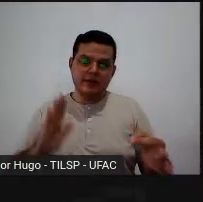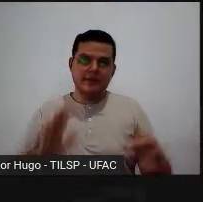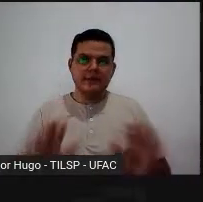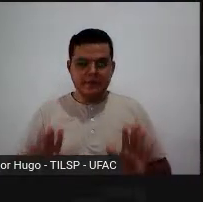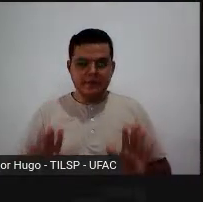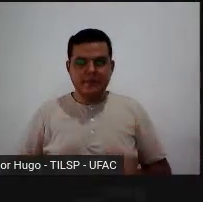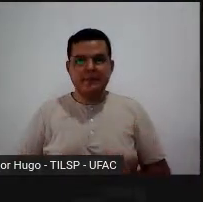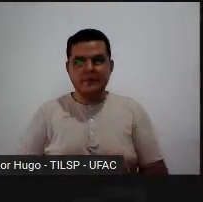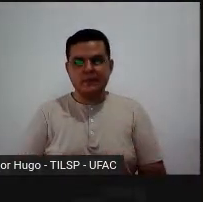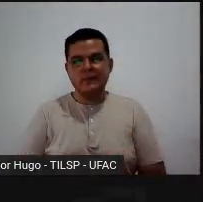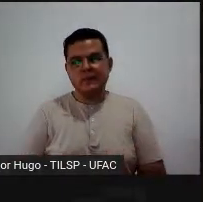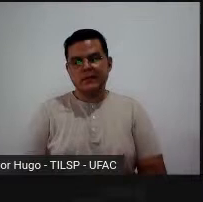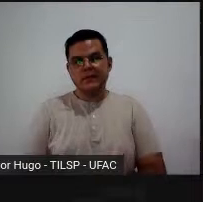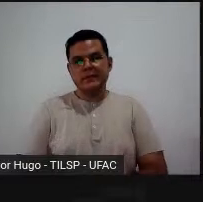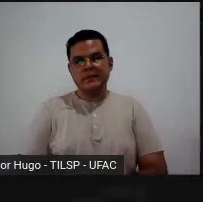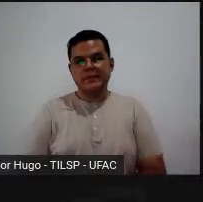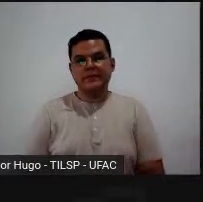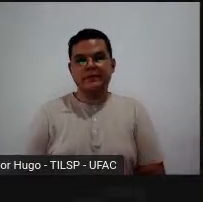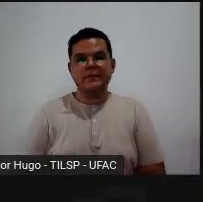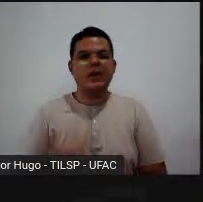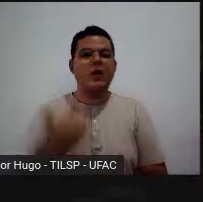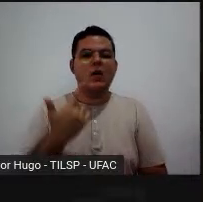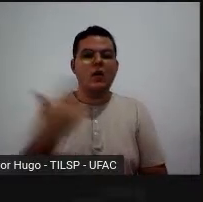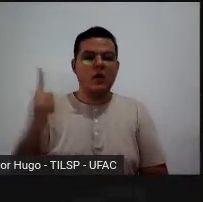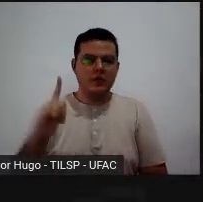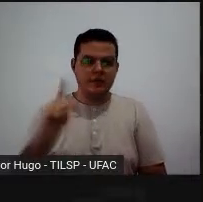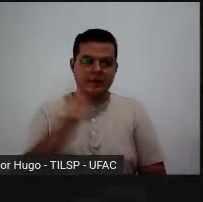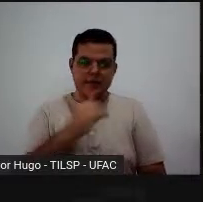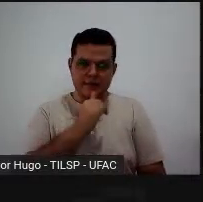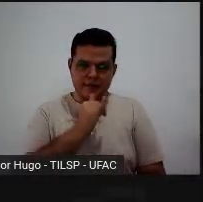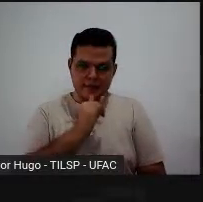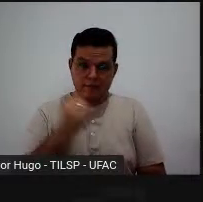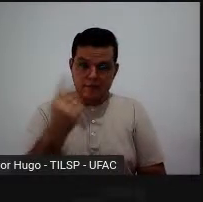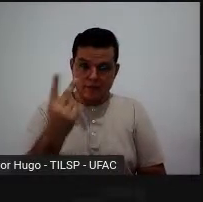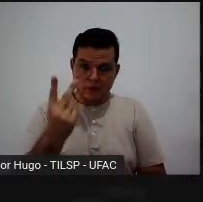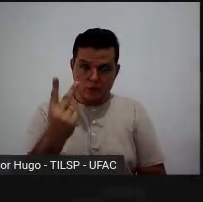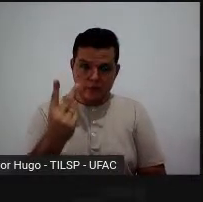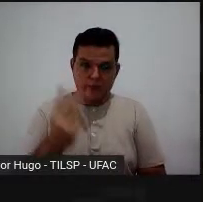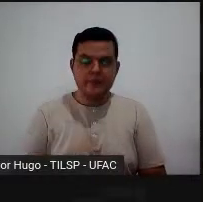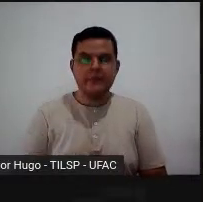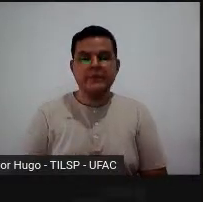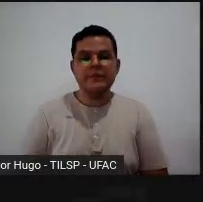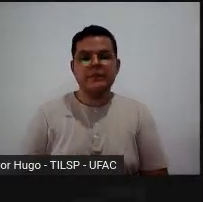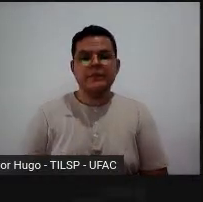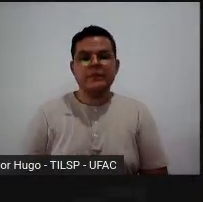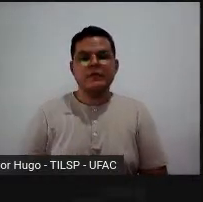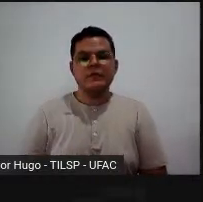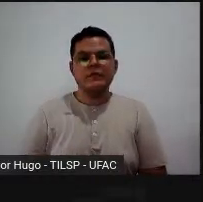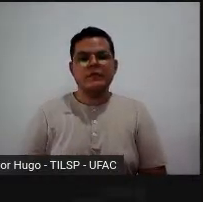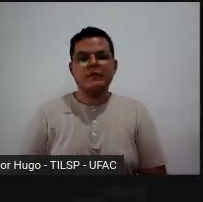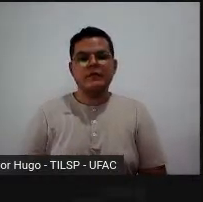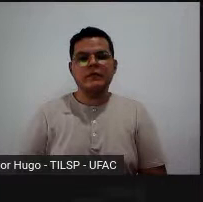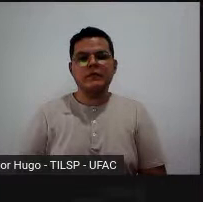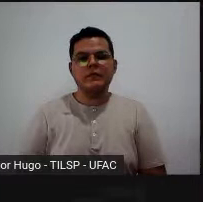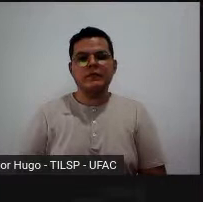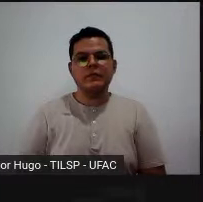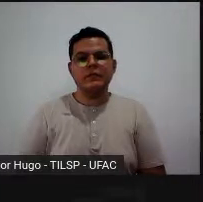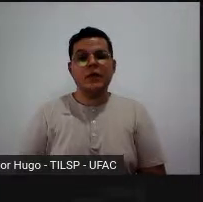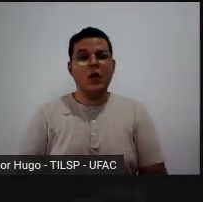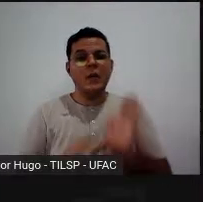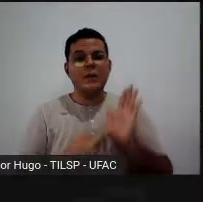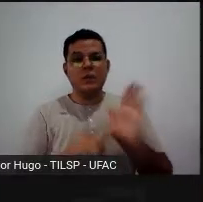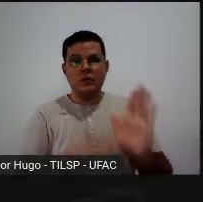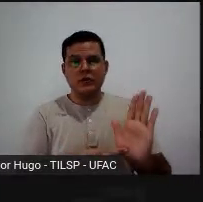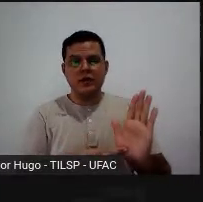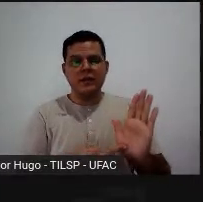No exemplo 2, nós trazemos a aula número 1,